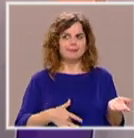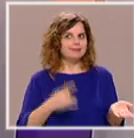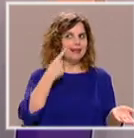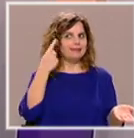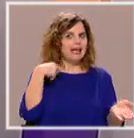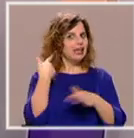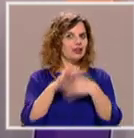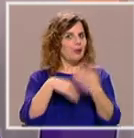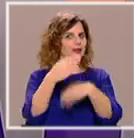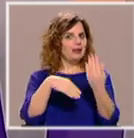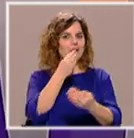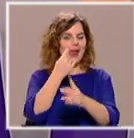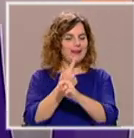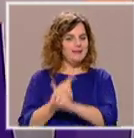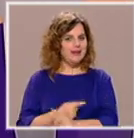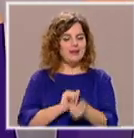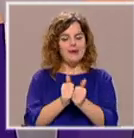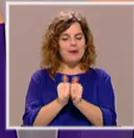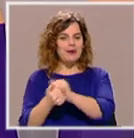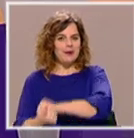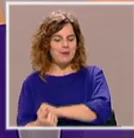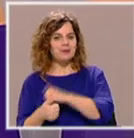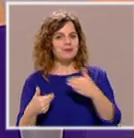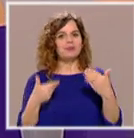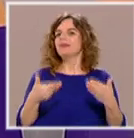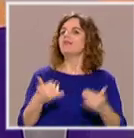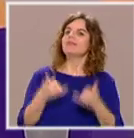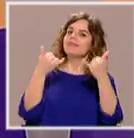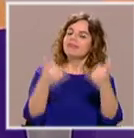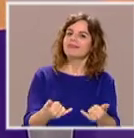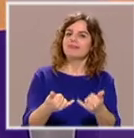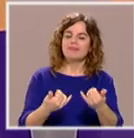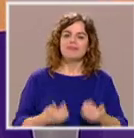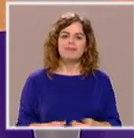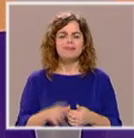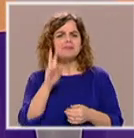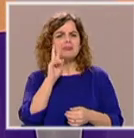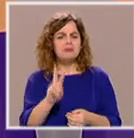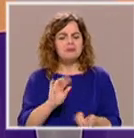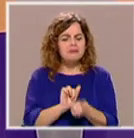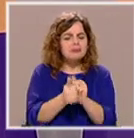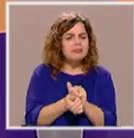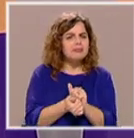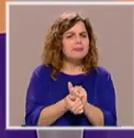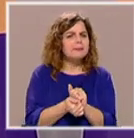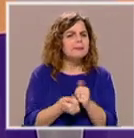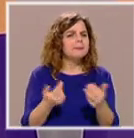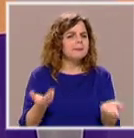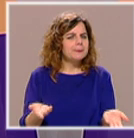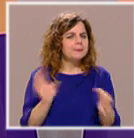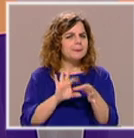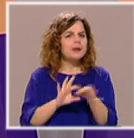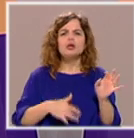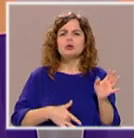viagem dos alimentos e estas transformações. Vamos agora então passar para a etapa seguinte e ver que transformações é que ocorrem a nível